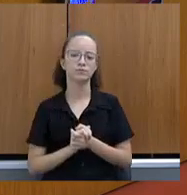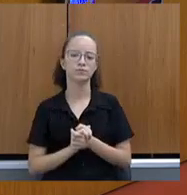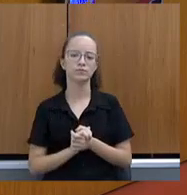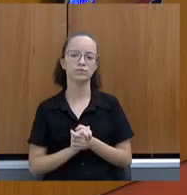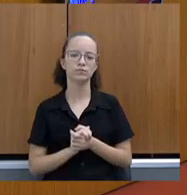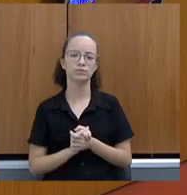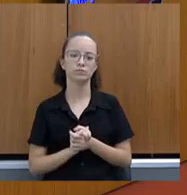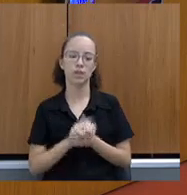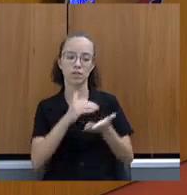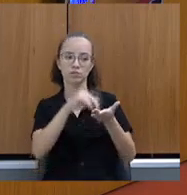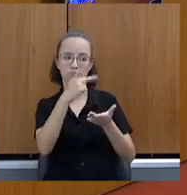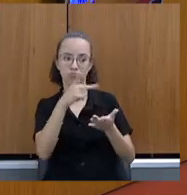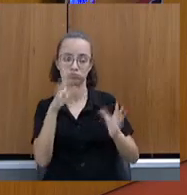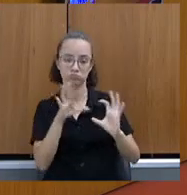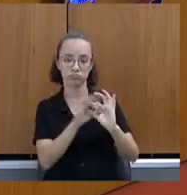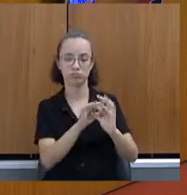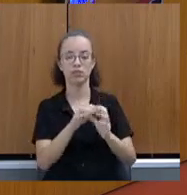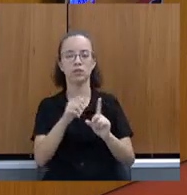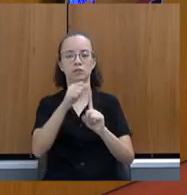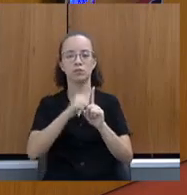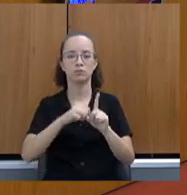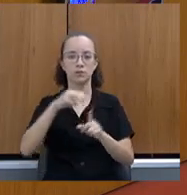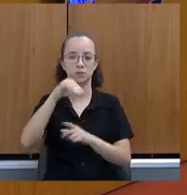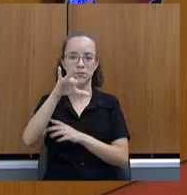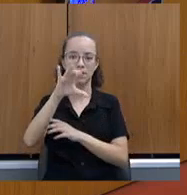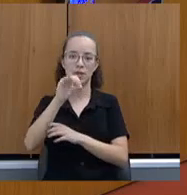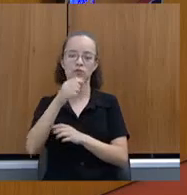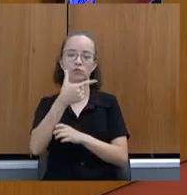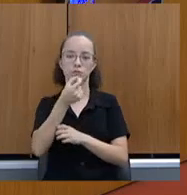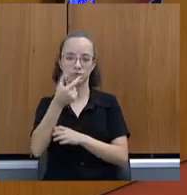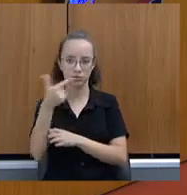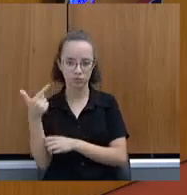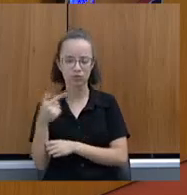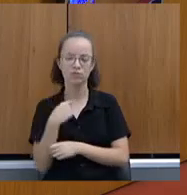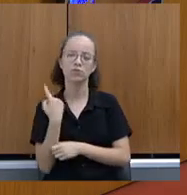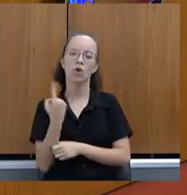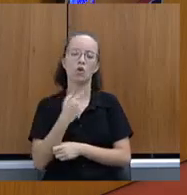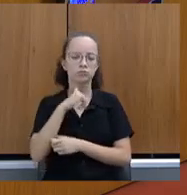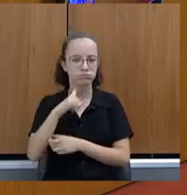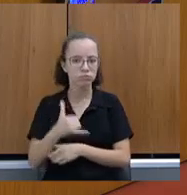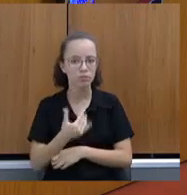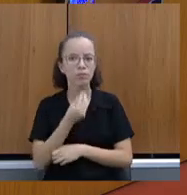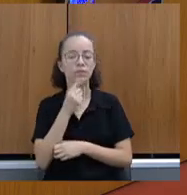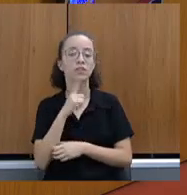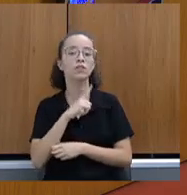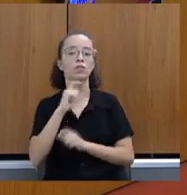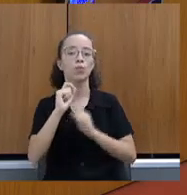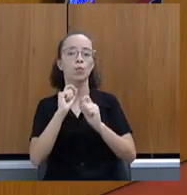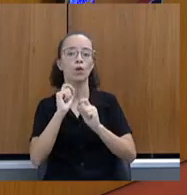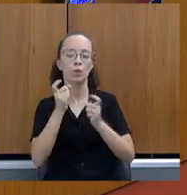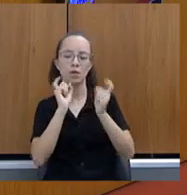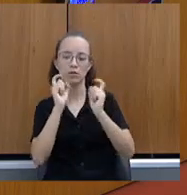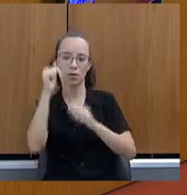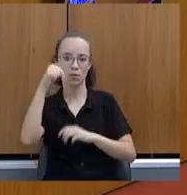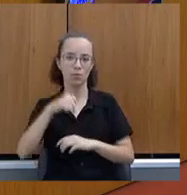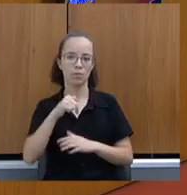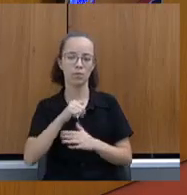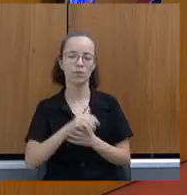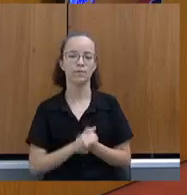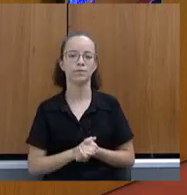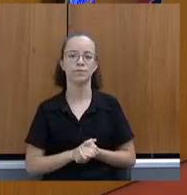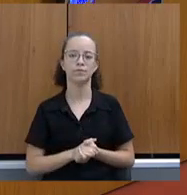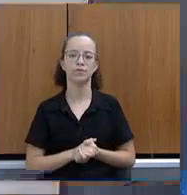a sua secretaria em Maio de 2022 nós tivemos oportunidade de fazer uma audiência aqui na casa